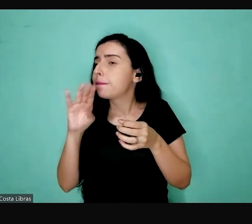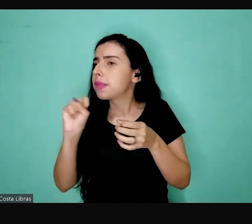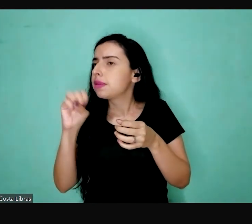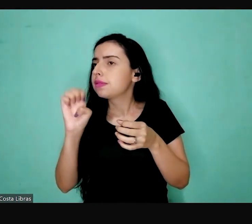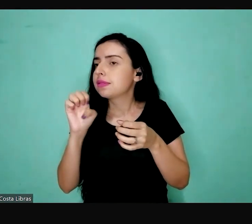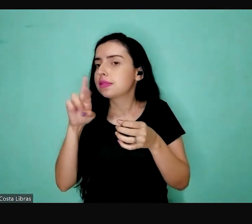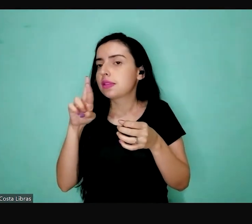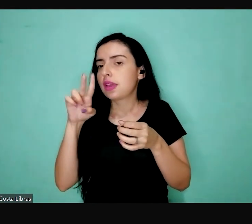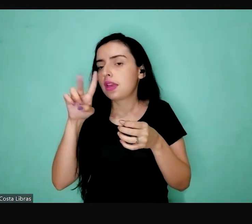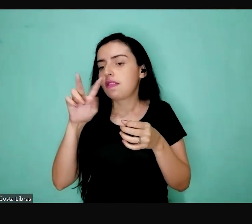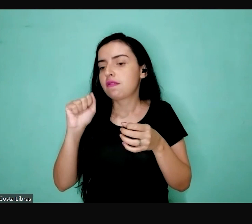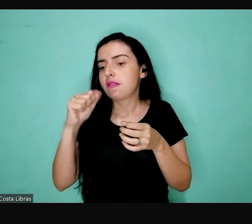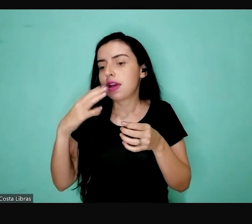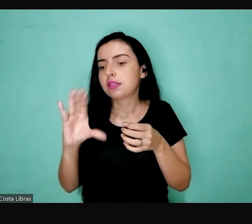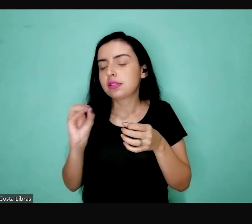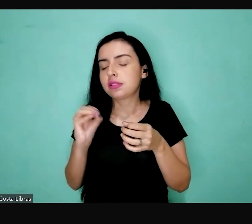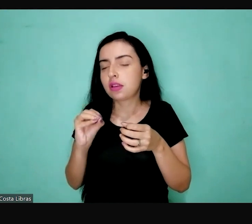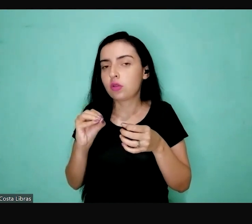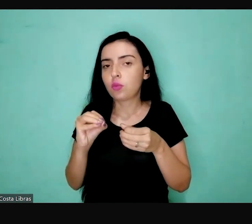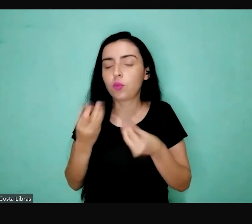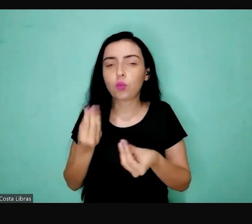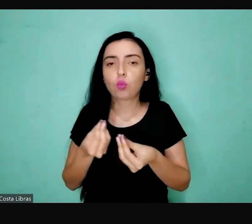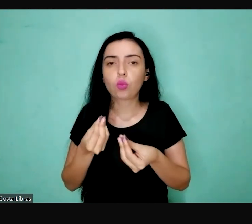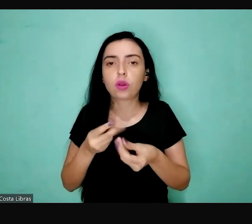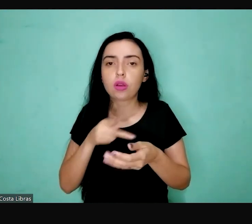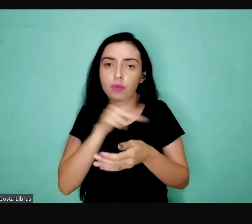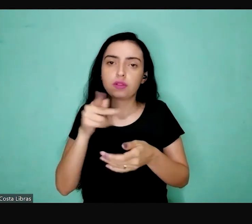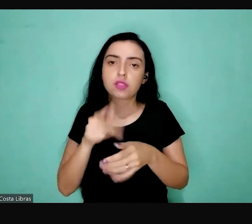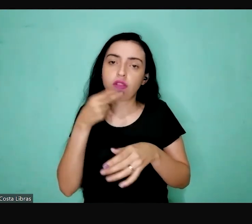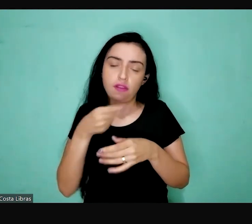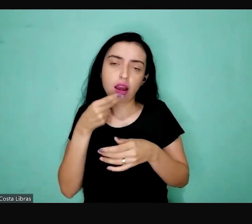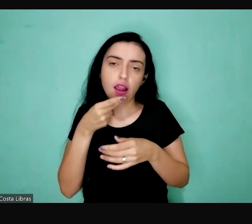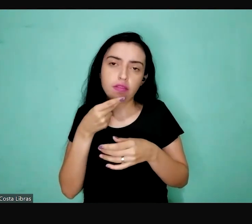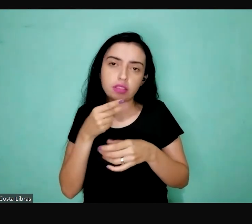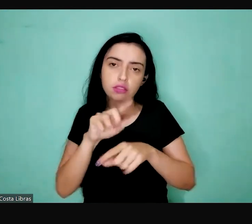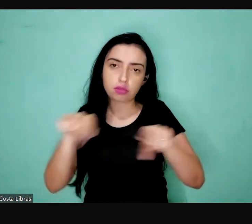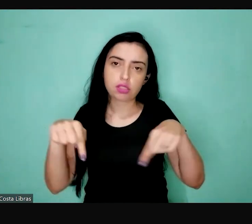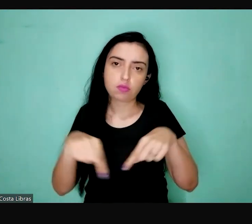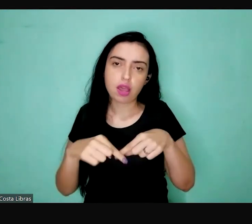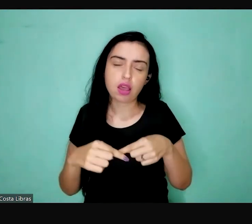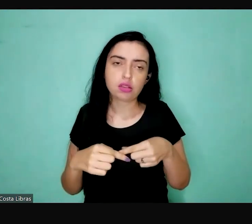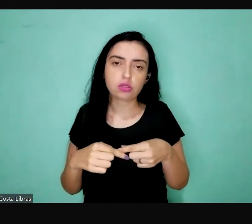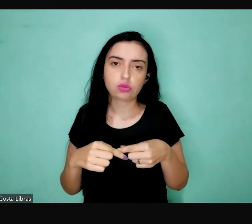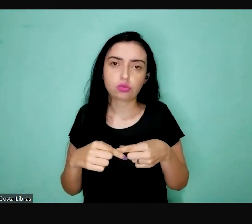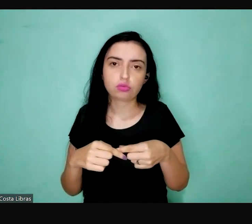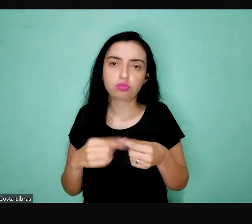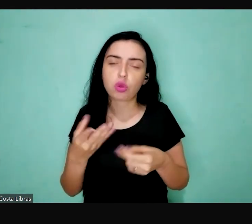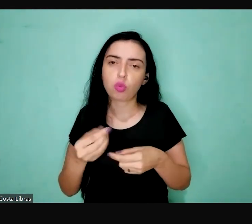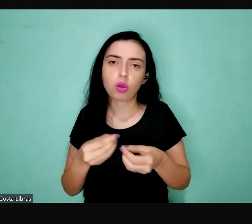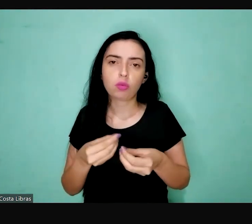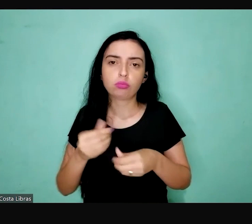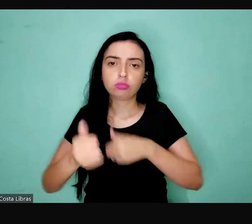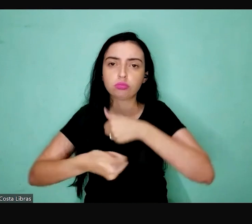professor, eh, que nas salas, que num determinado momento troca